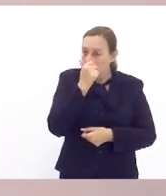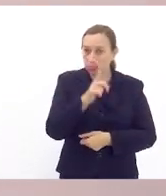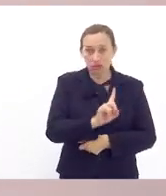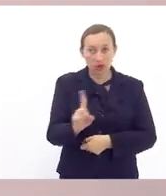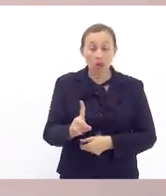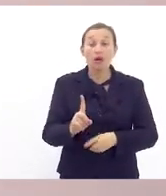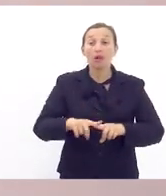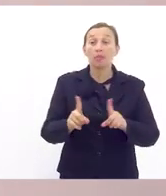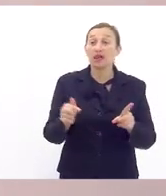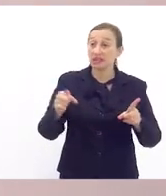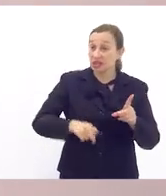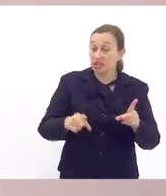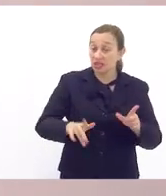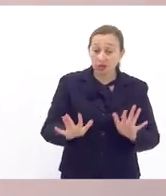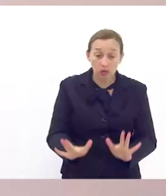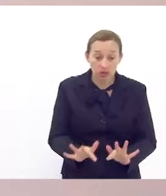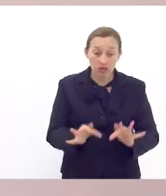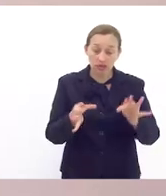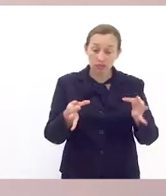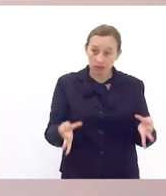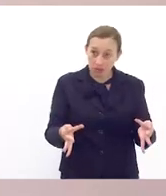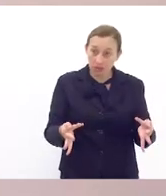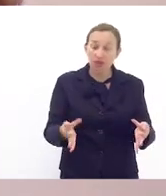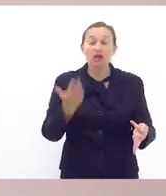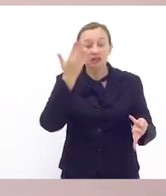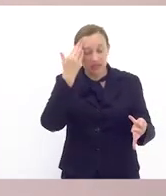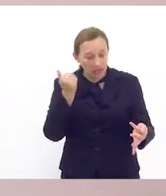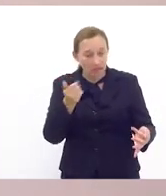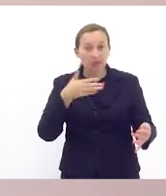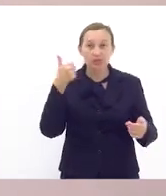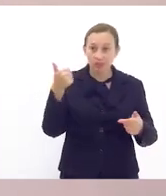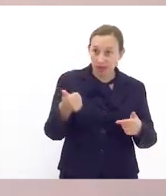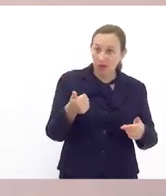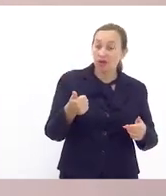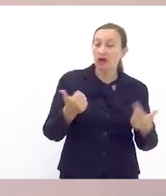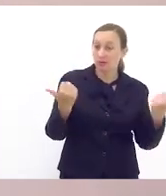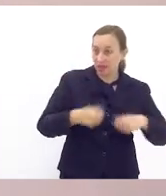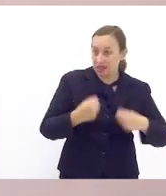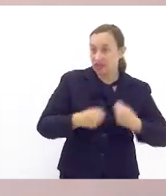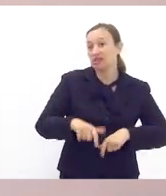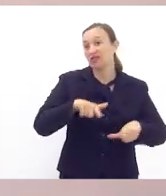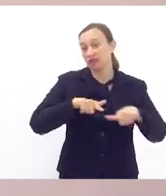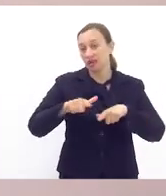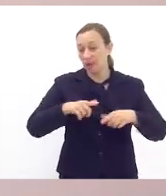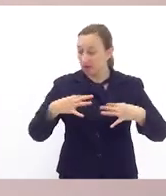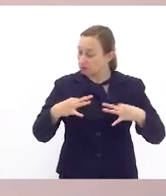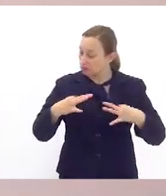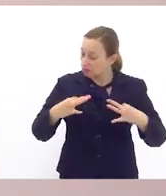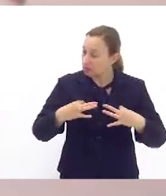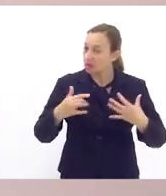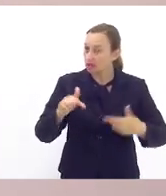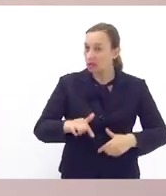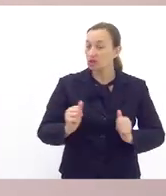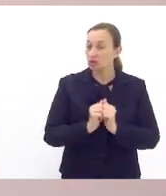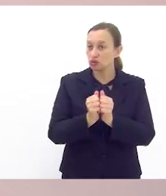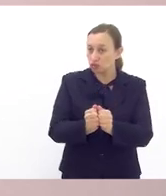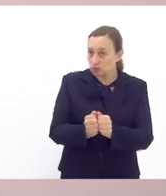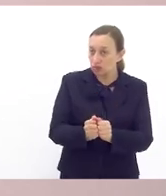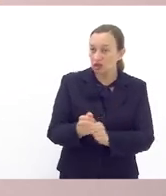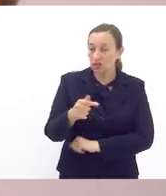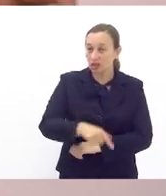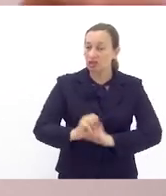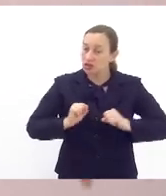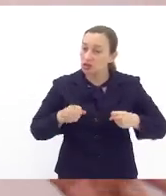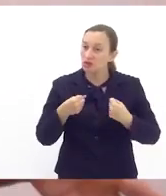aqui com a humildade de quem sabe que tem que melhorar e e dispostos a isso né unirmos